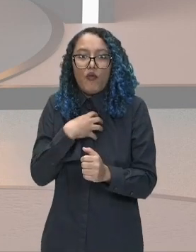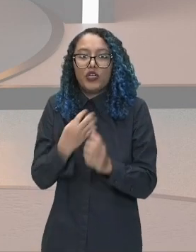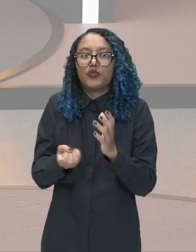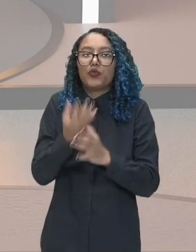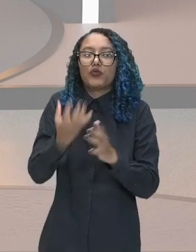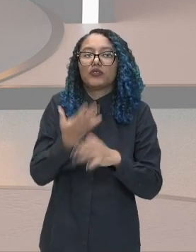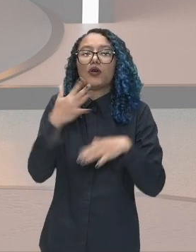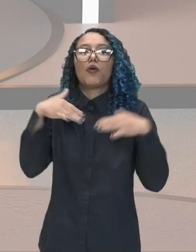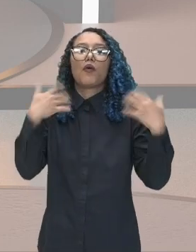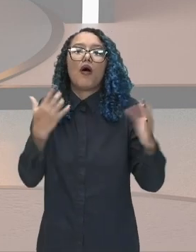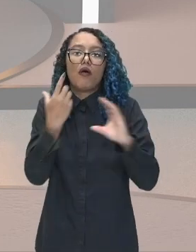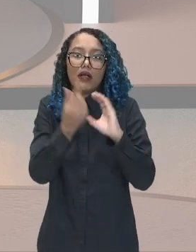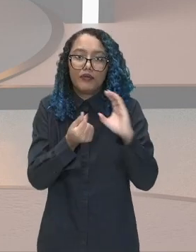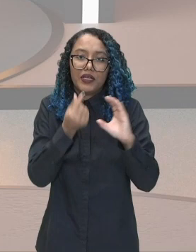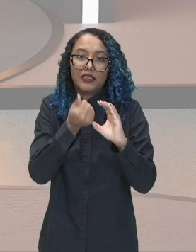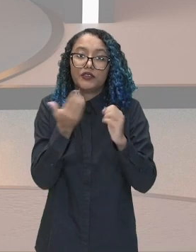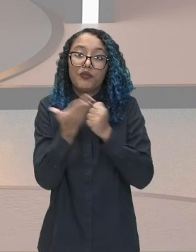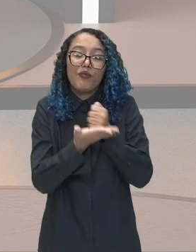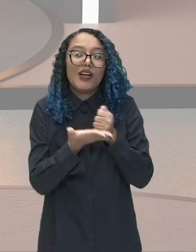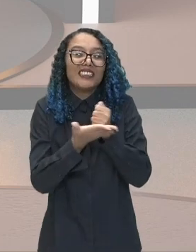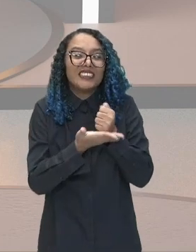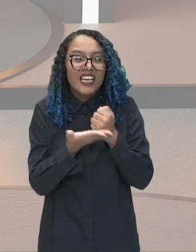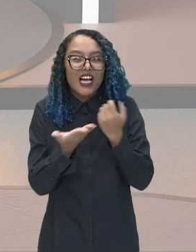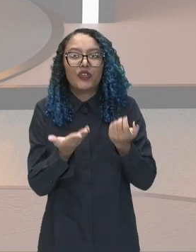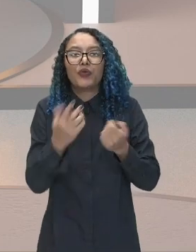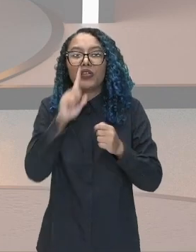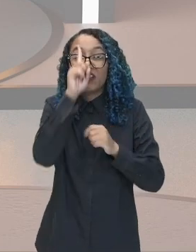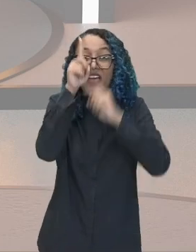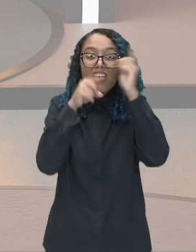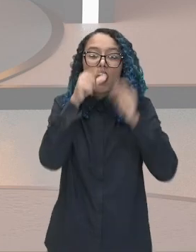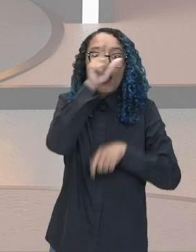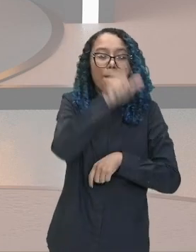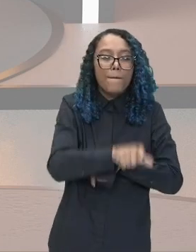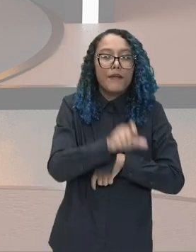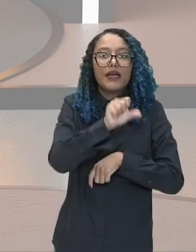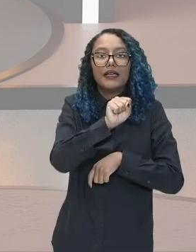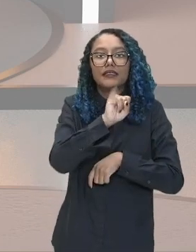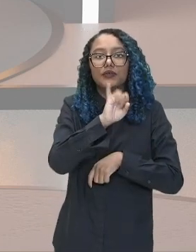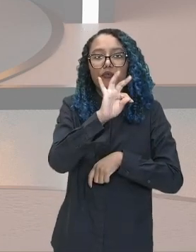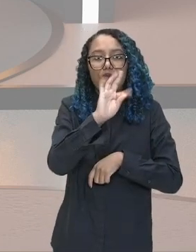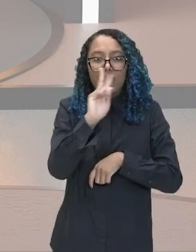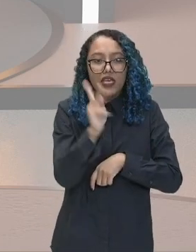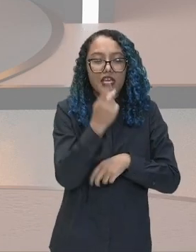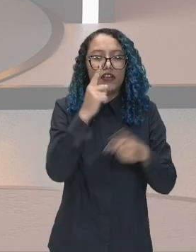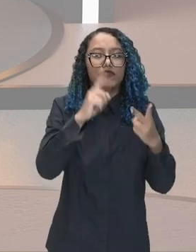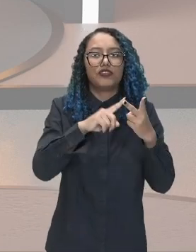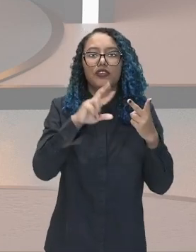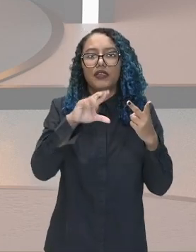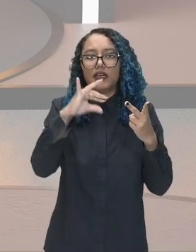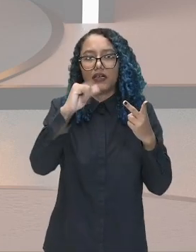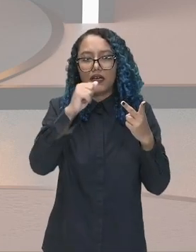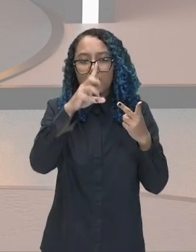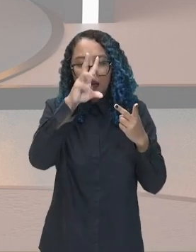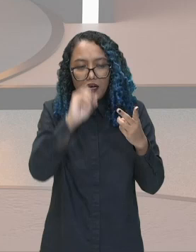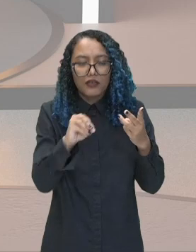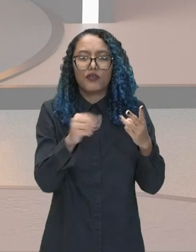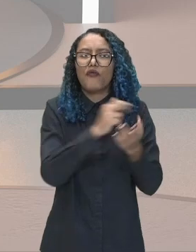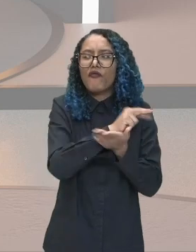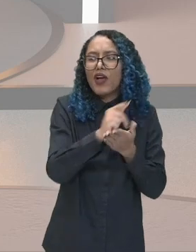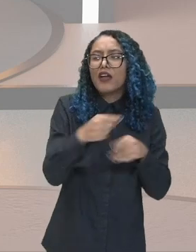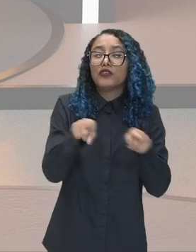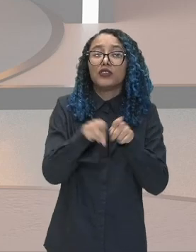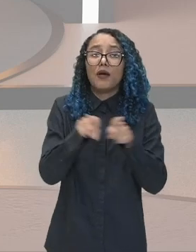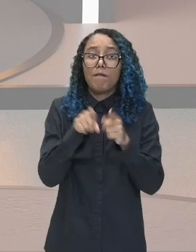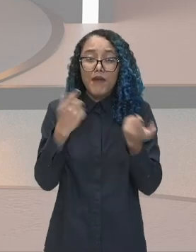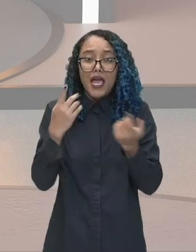nas ideias lá do Smith, né, Ricardo e outros pensadores. Também o próprio iluminismo